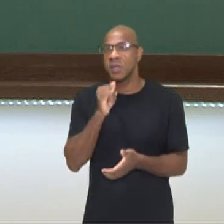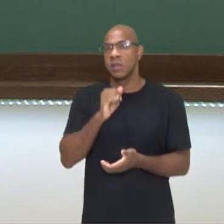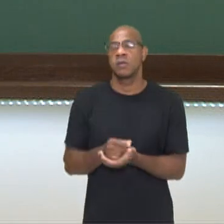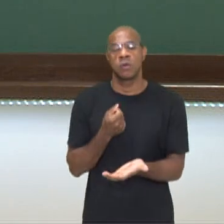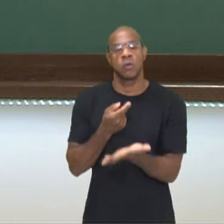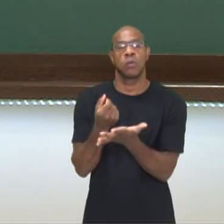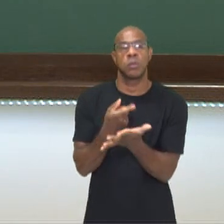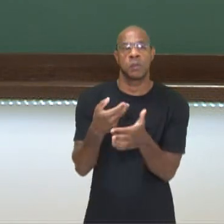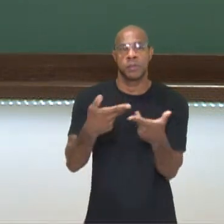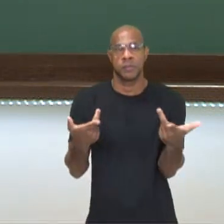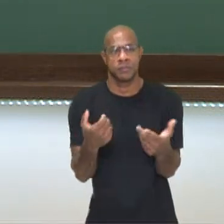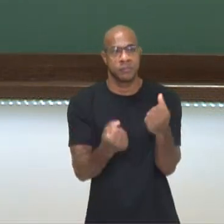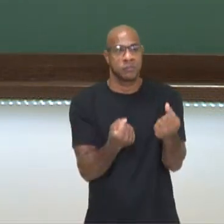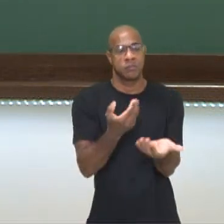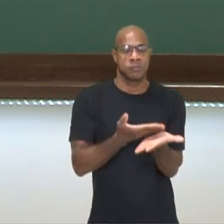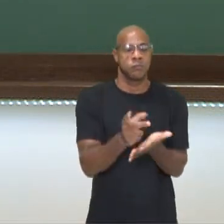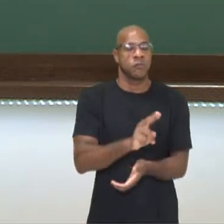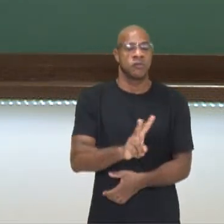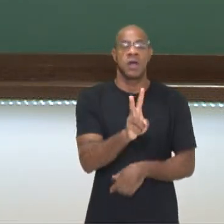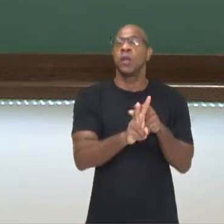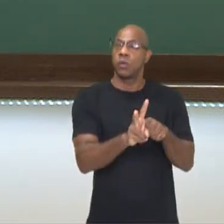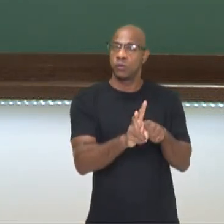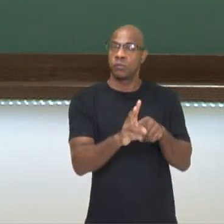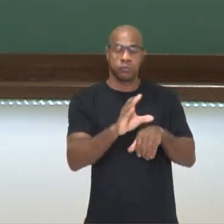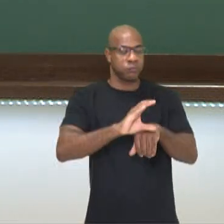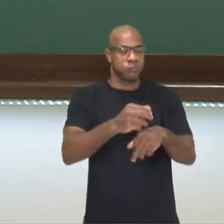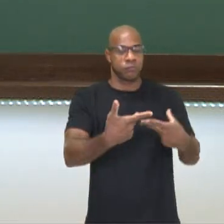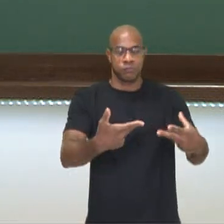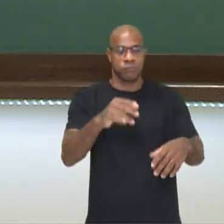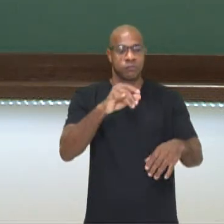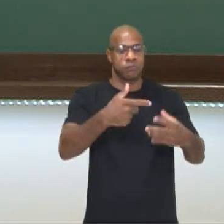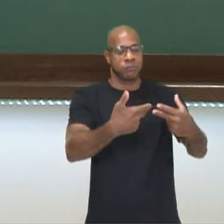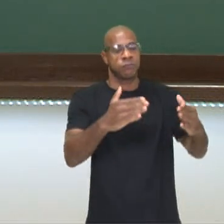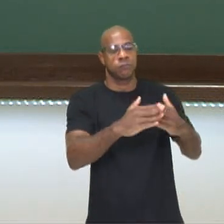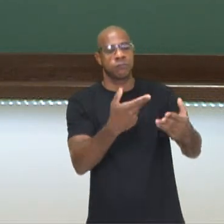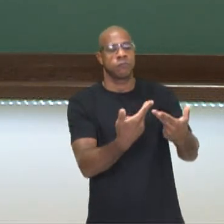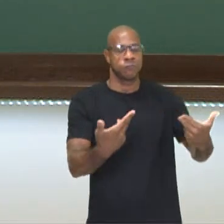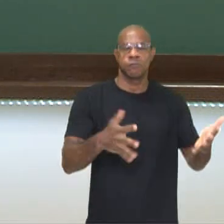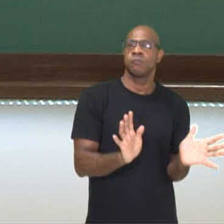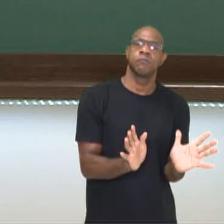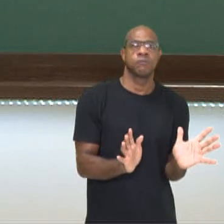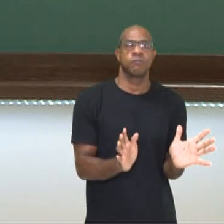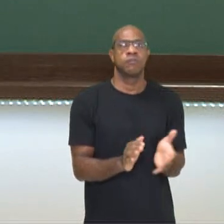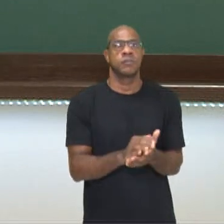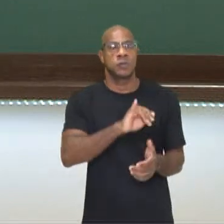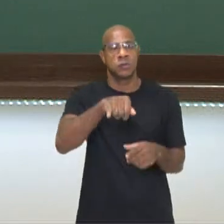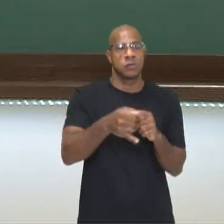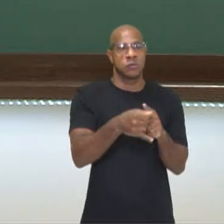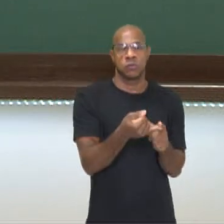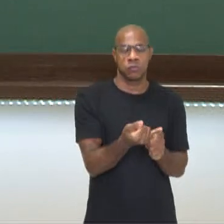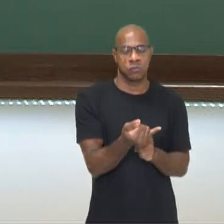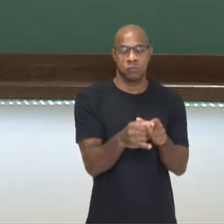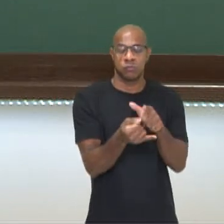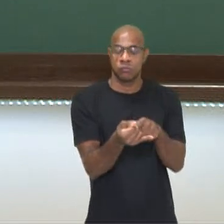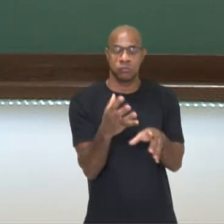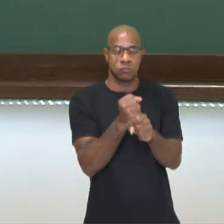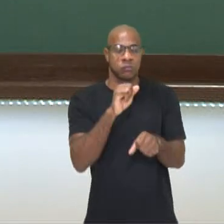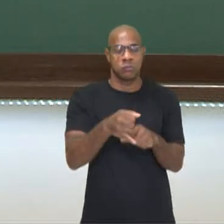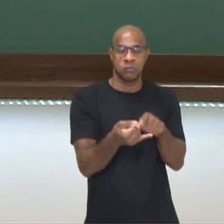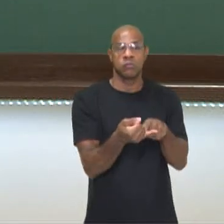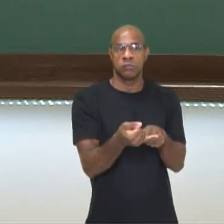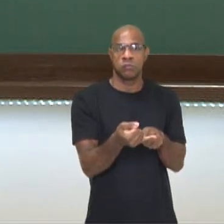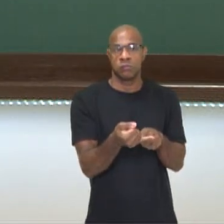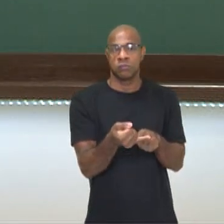por exemplo, o capital inicial é o valor desse bem. Se você está calculando juros sobre um dinheiro que você empresta, então o